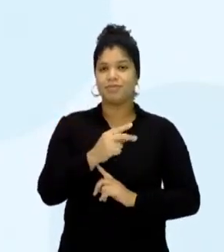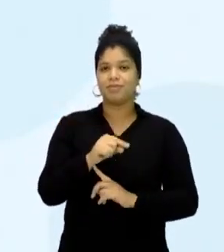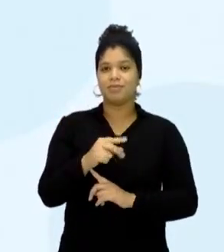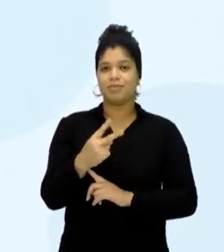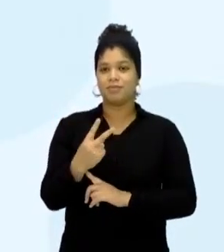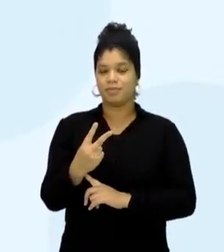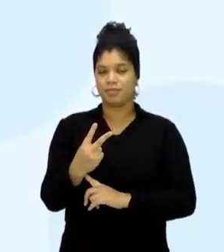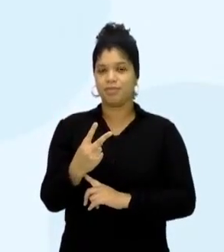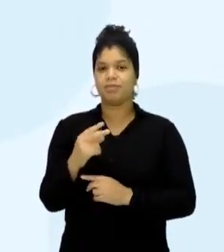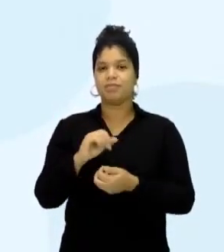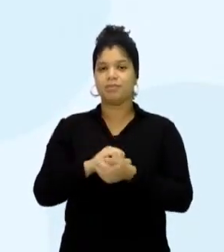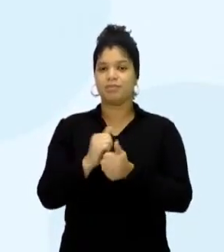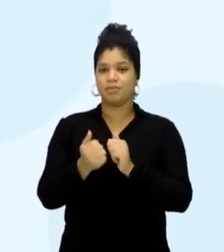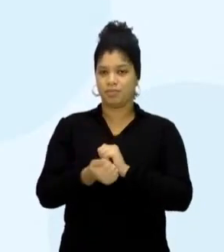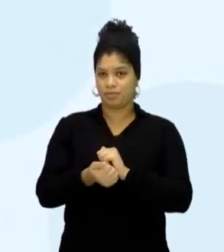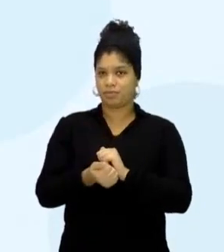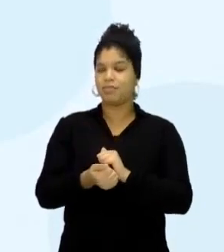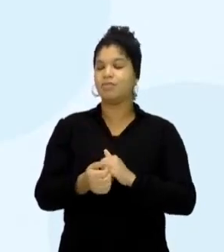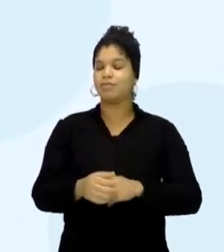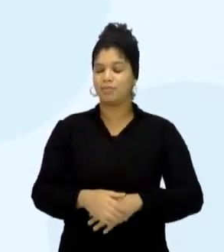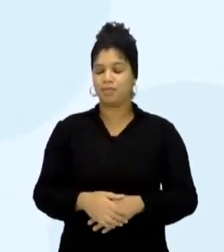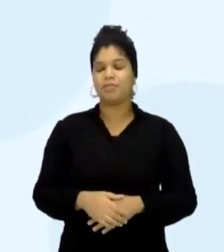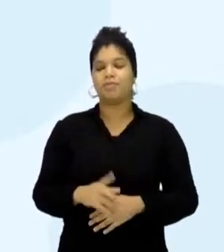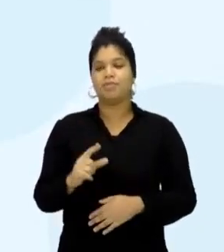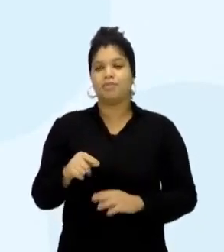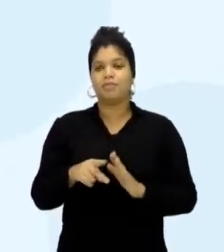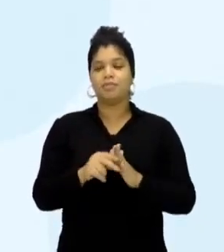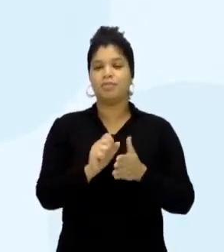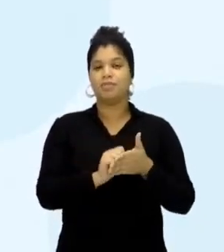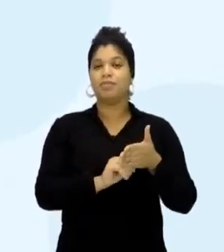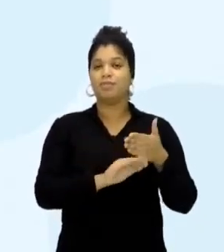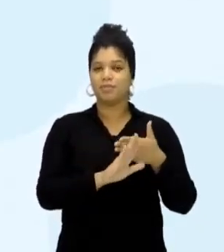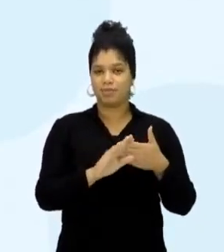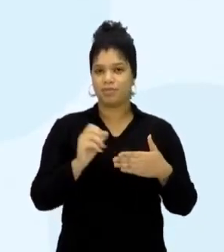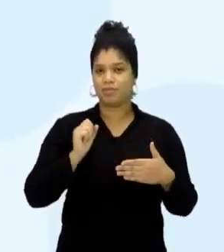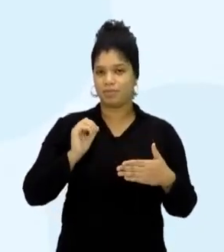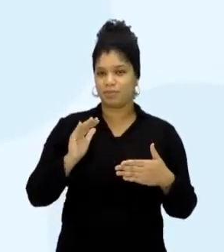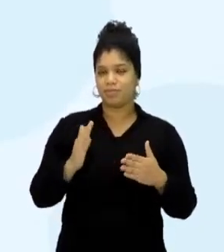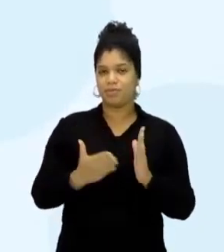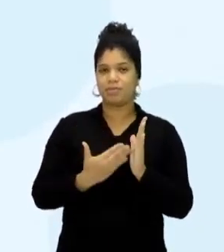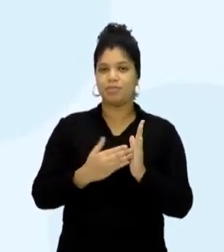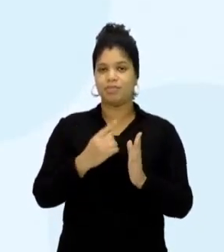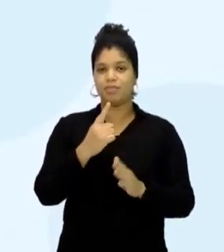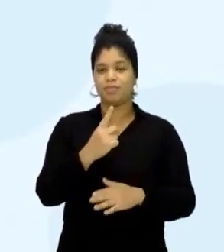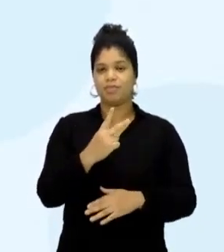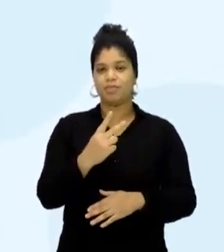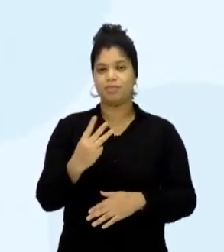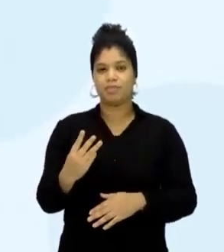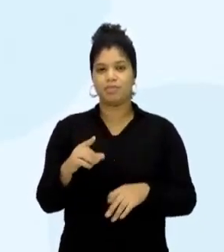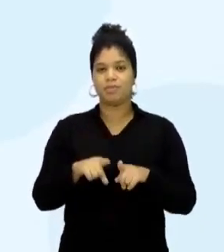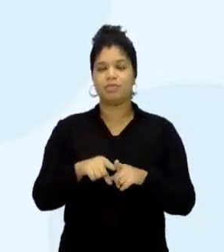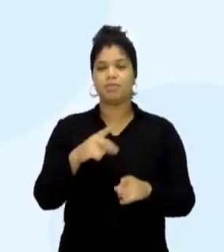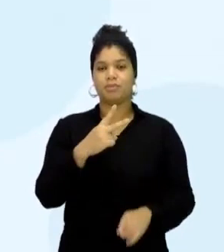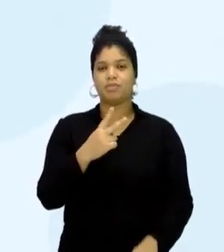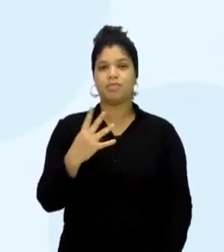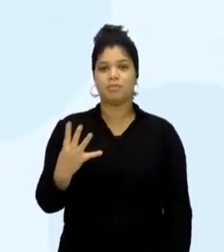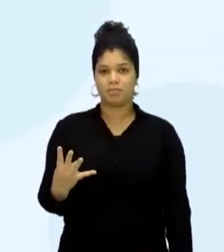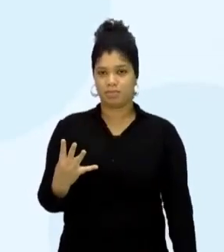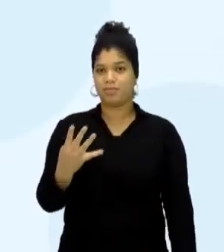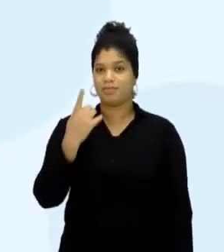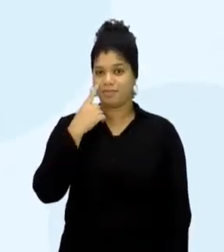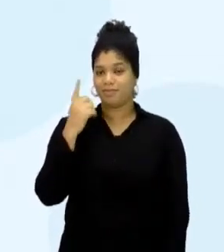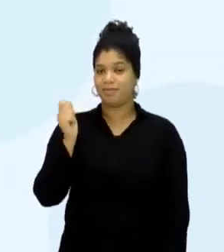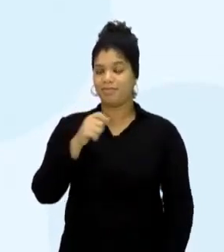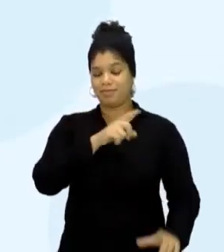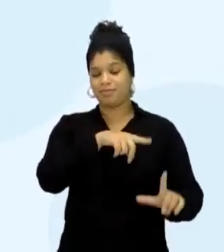2.2 adaptada. Então, é lá do currículo em ação, tá lá na página 123 e 124, tá bom? Já dá para ver que a gente vai construir